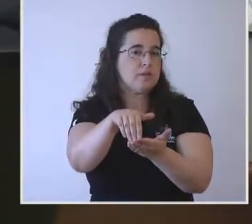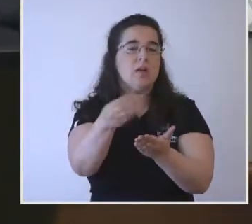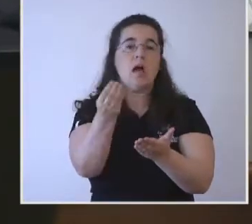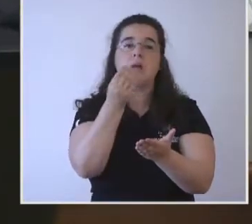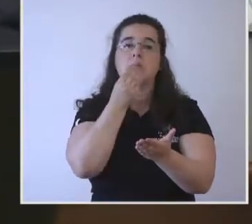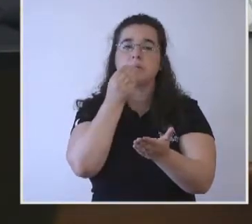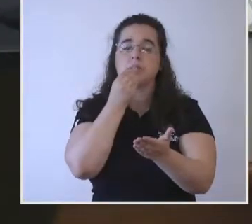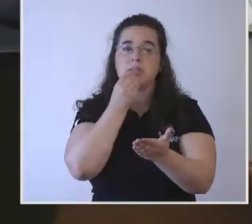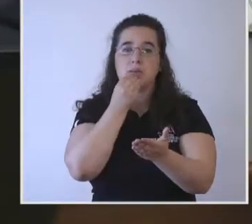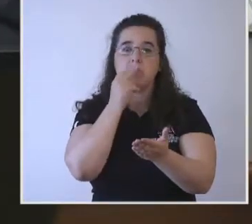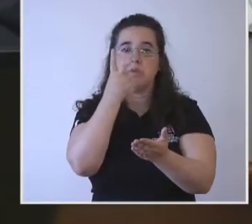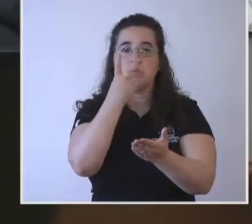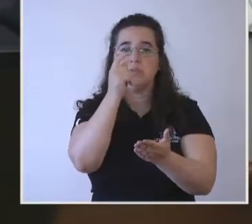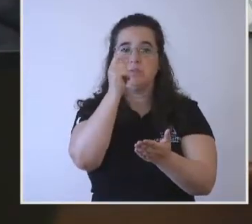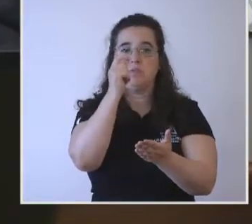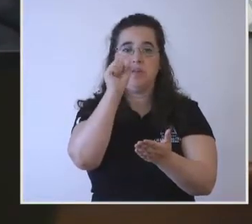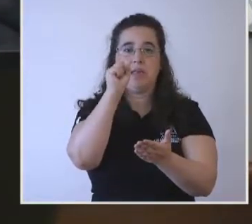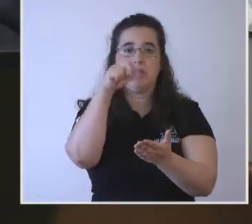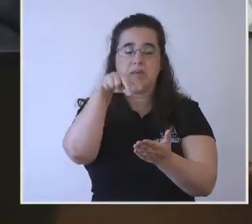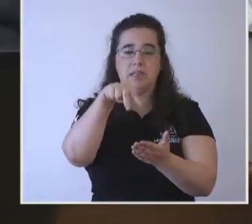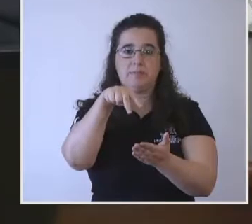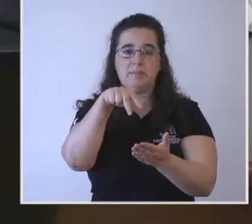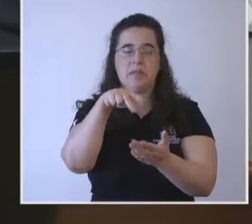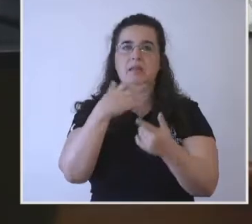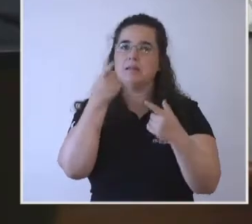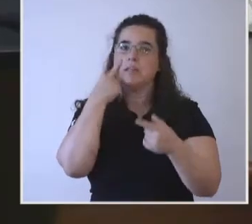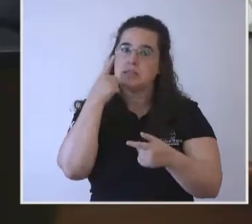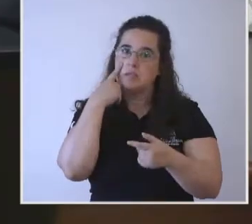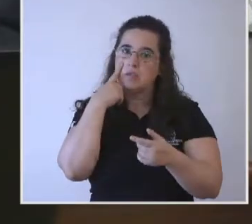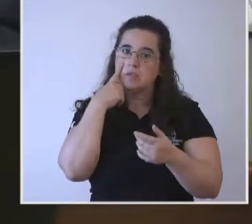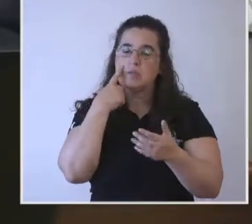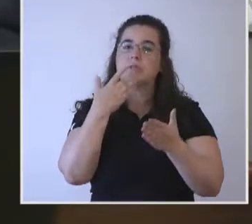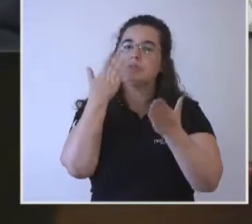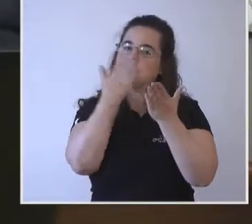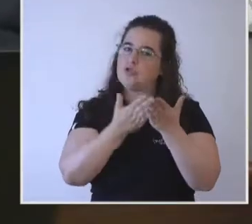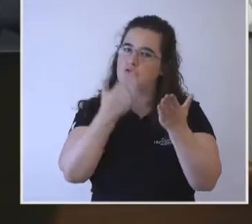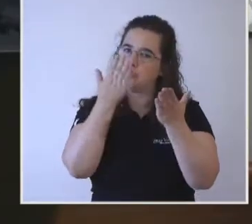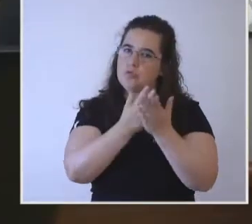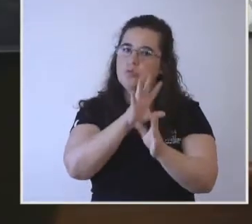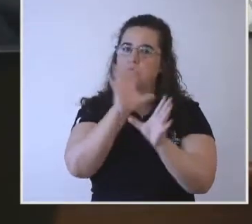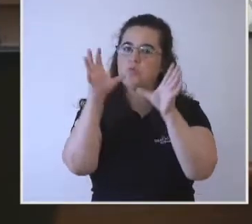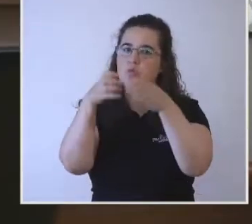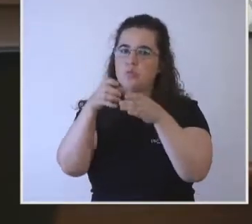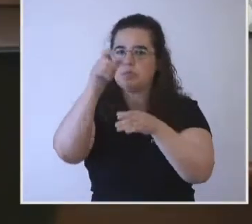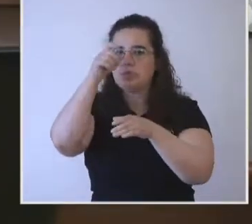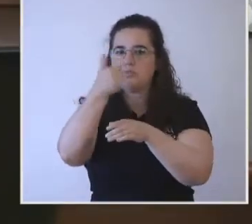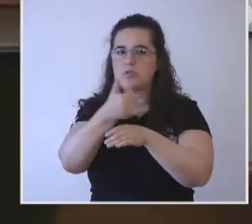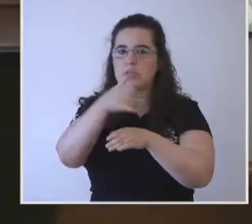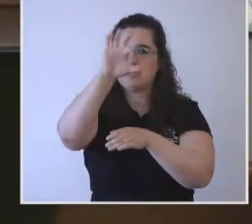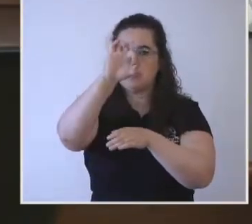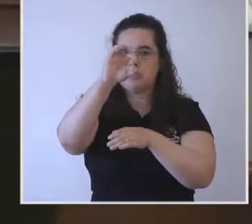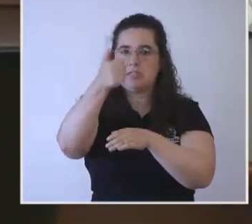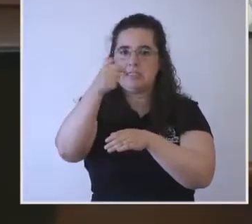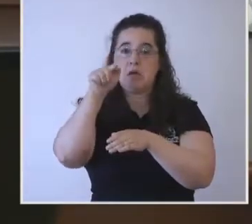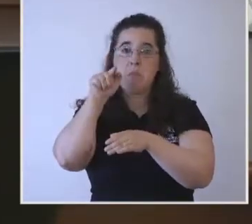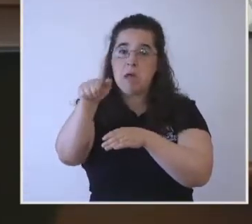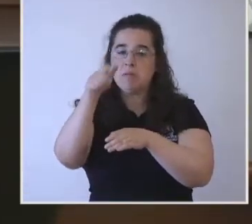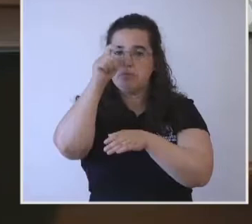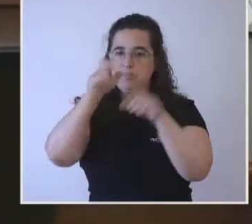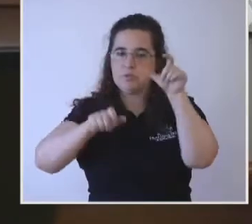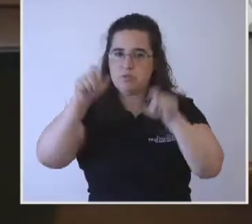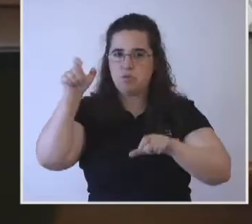vegan, estamos a falar de um estudo que envolveu 285.000 pessoas, podem diminuir o risco de incidência de todos